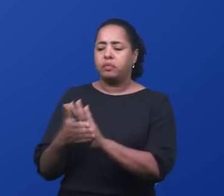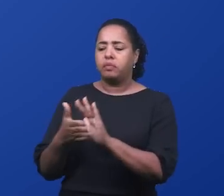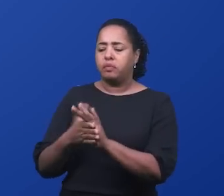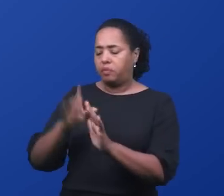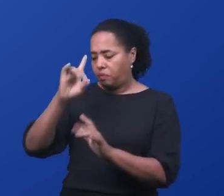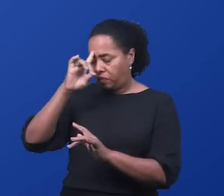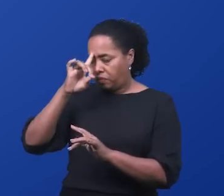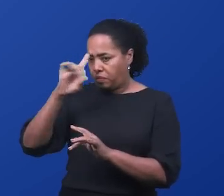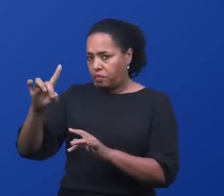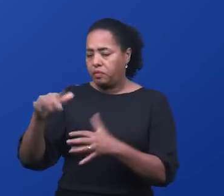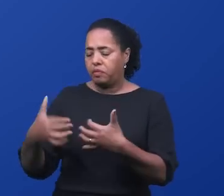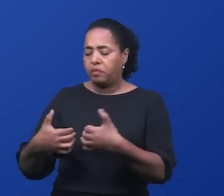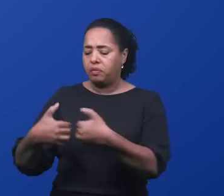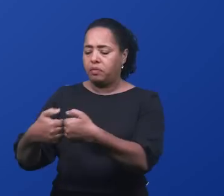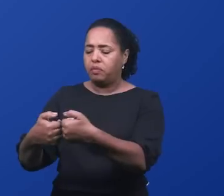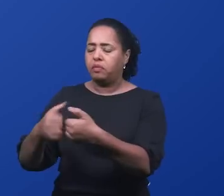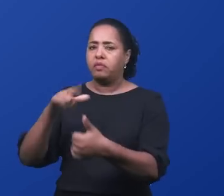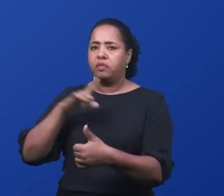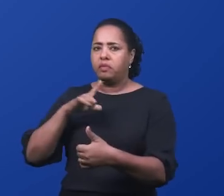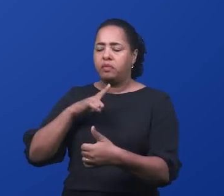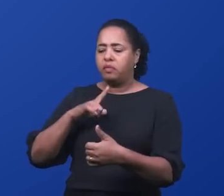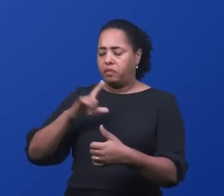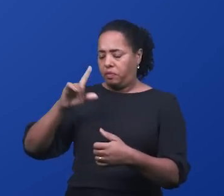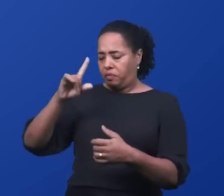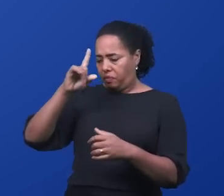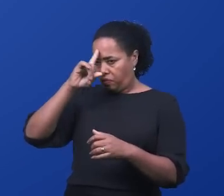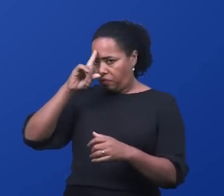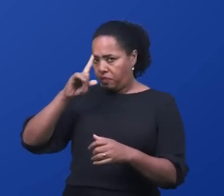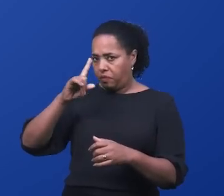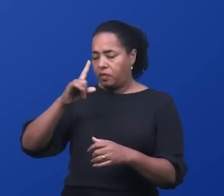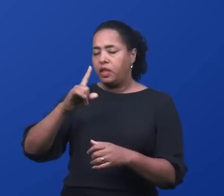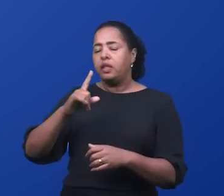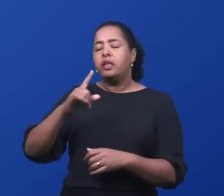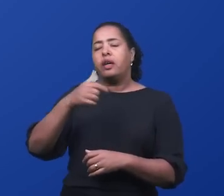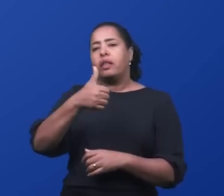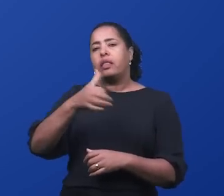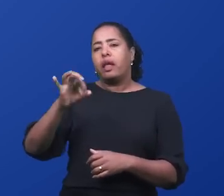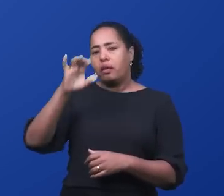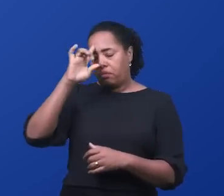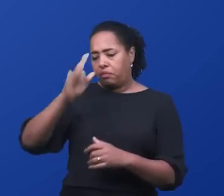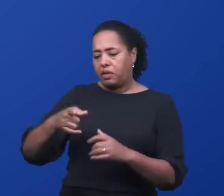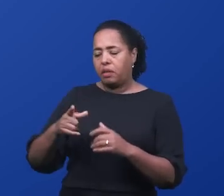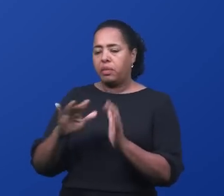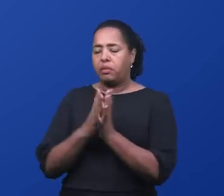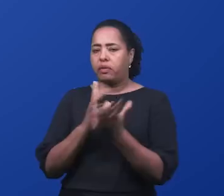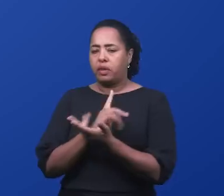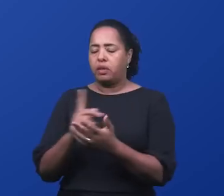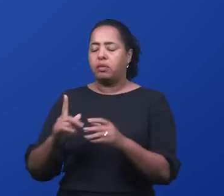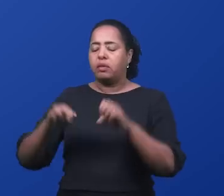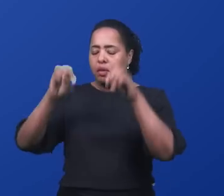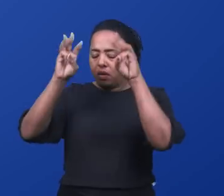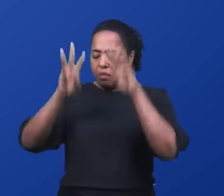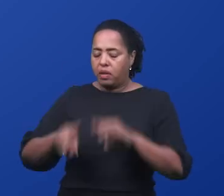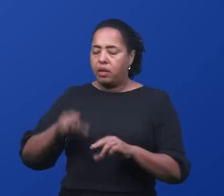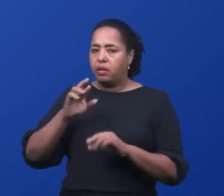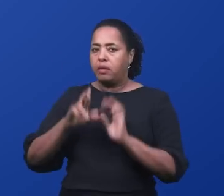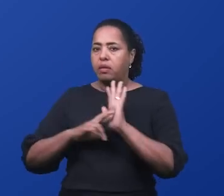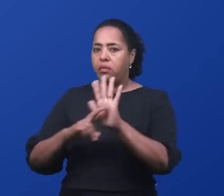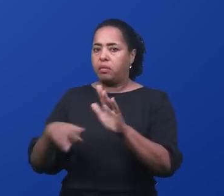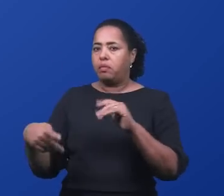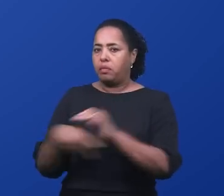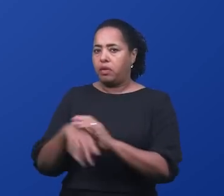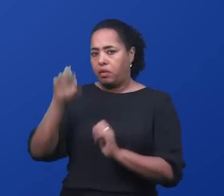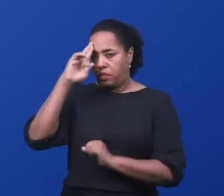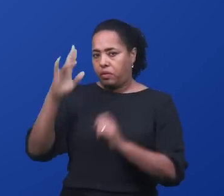sua plenitude. Ela tinha ali os 10 mandamentos que fala da palavra de Deus, o maná representando o próprio Senhor